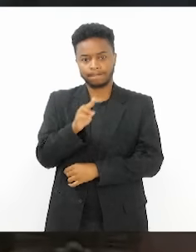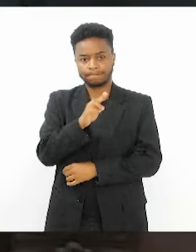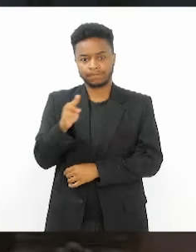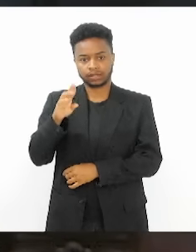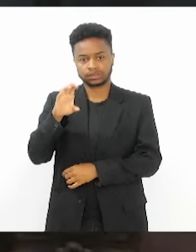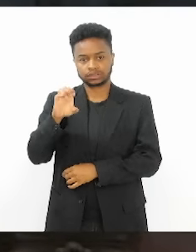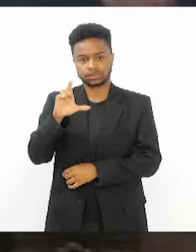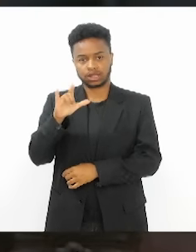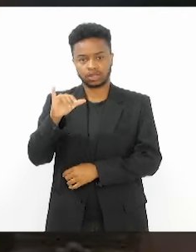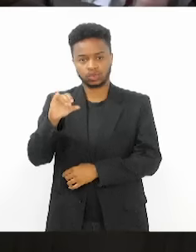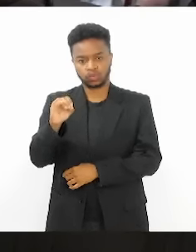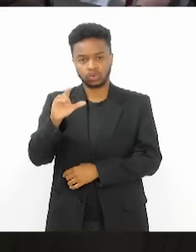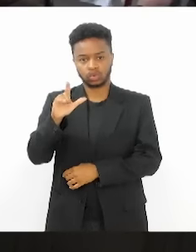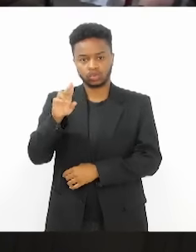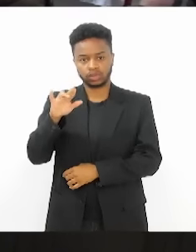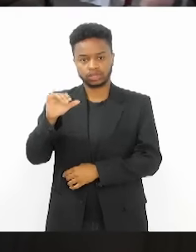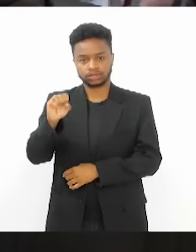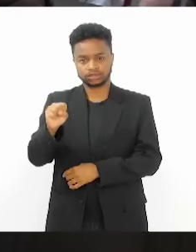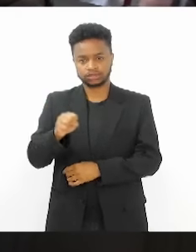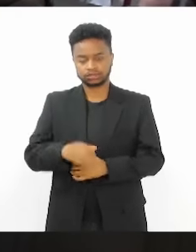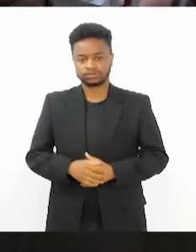Luiz Casale.